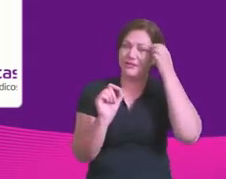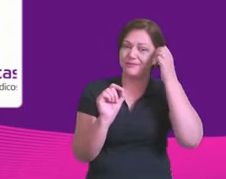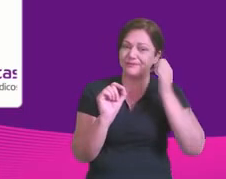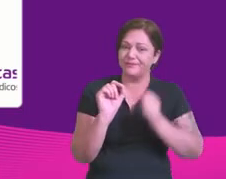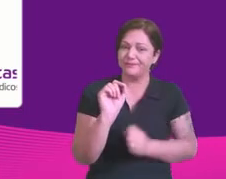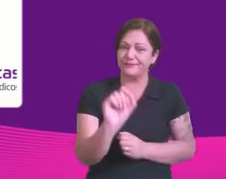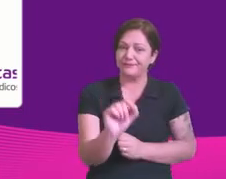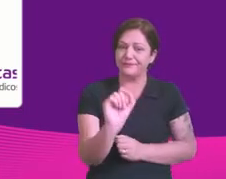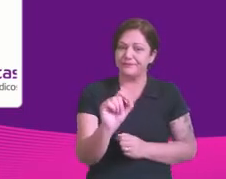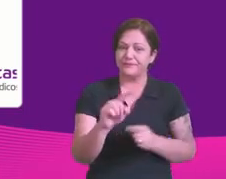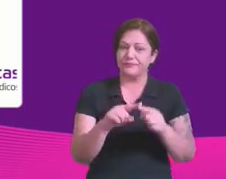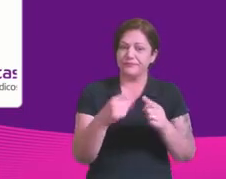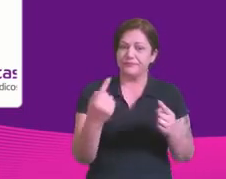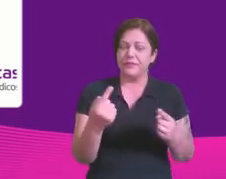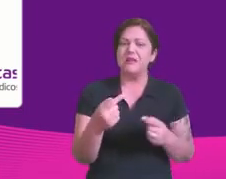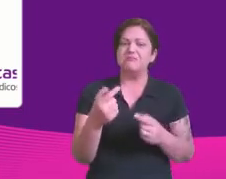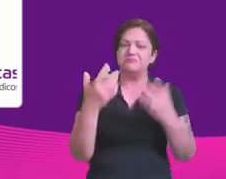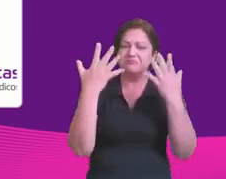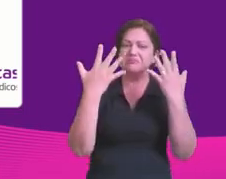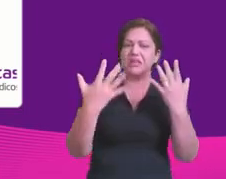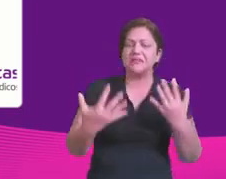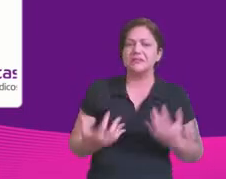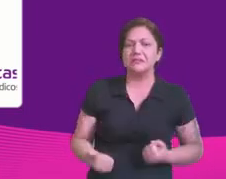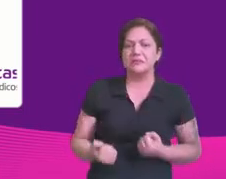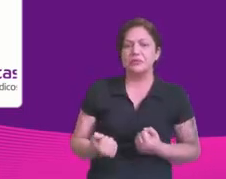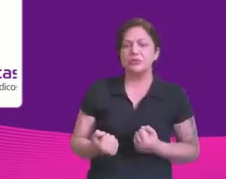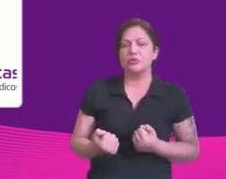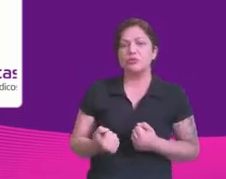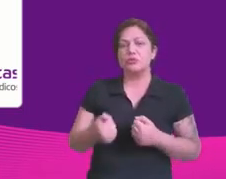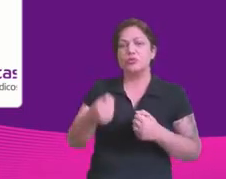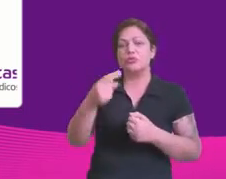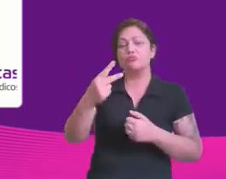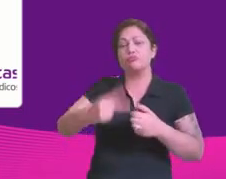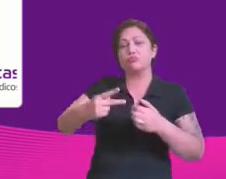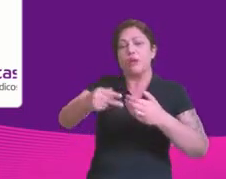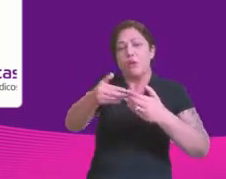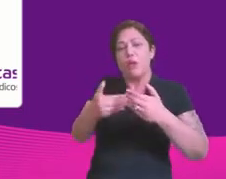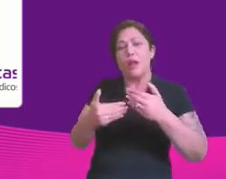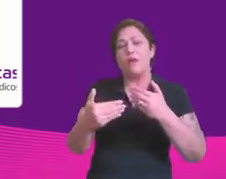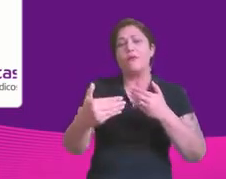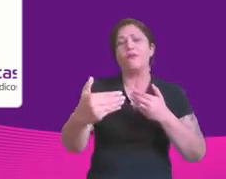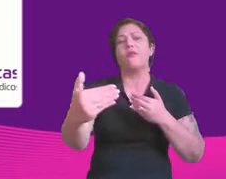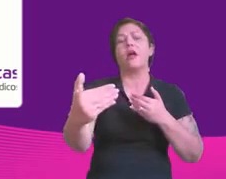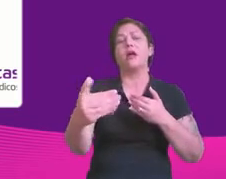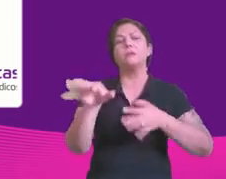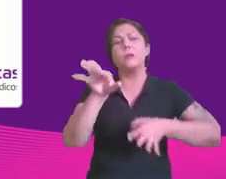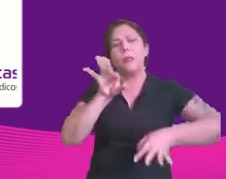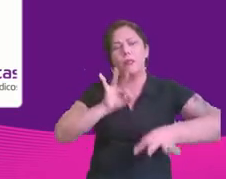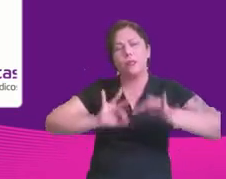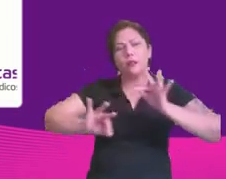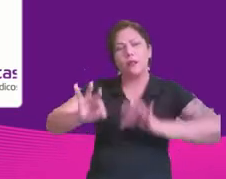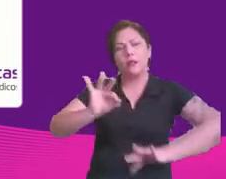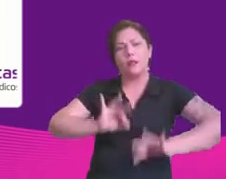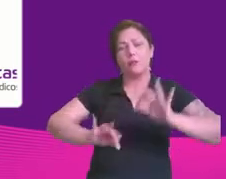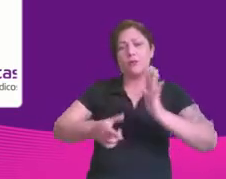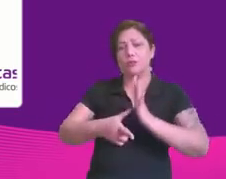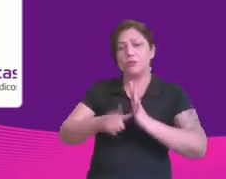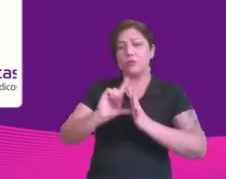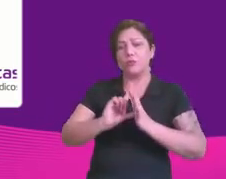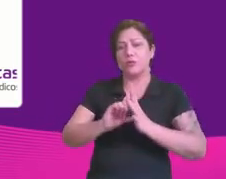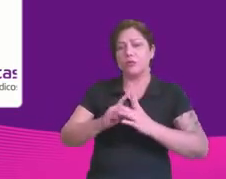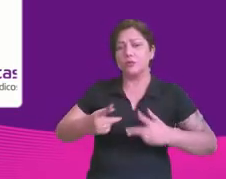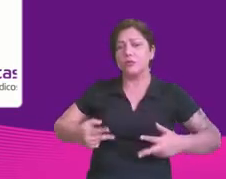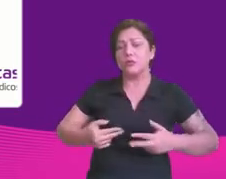neurotoxicidade, tolerou bem essa segunda fase do seu tratamento perioperatório, com perda de 6 quilos,